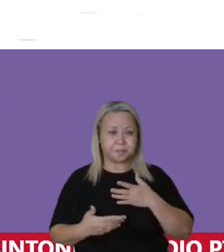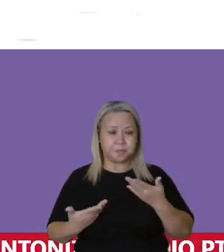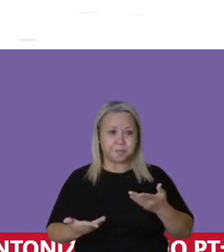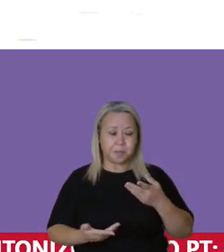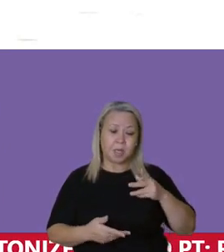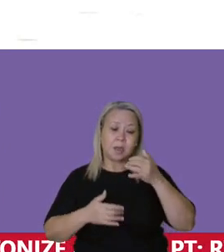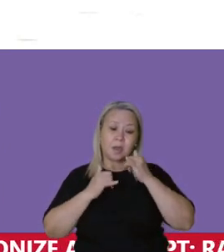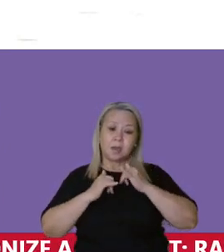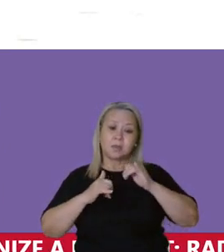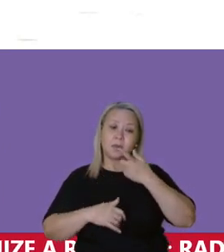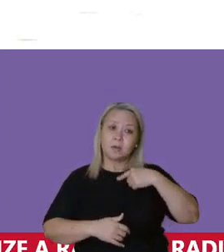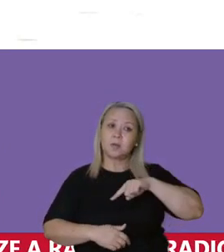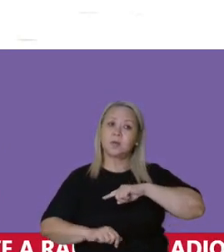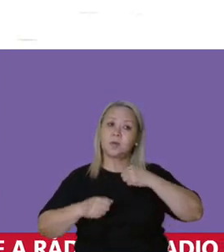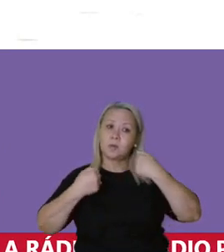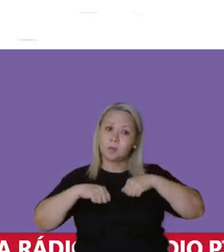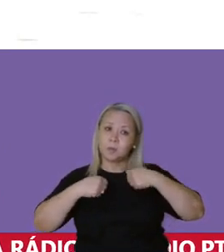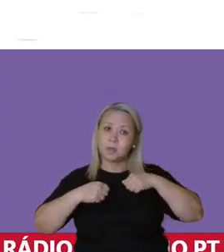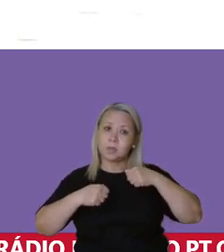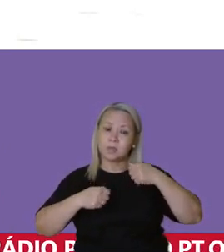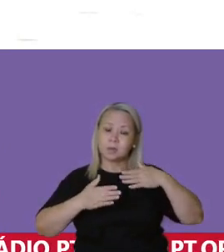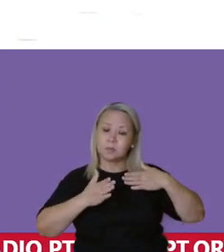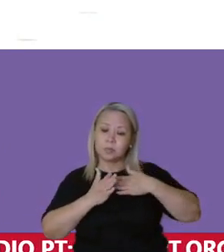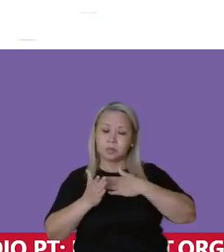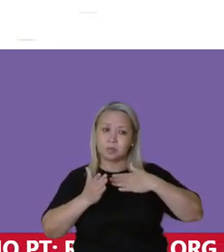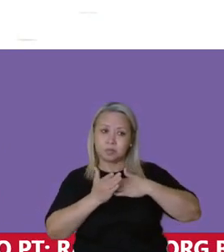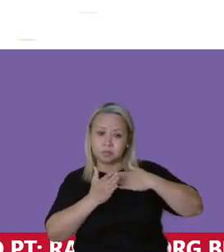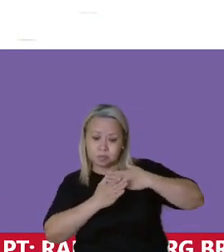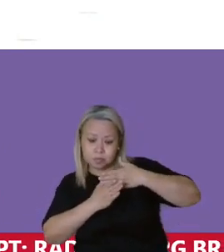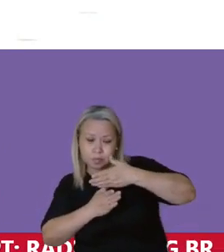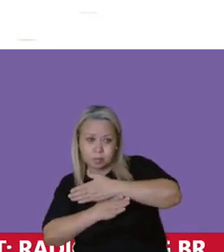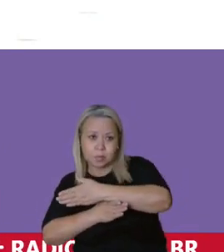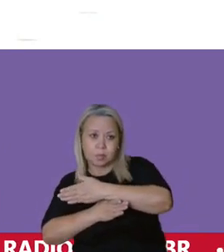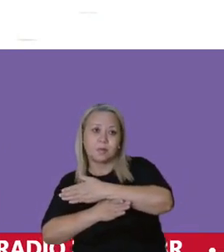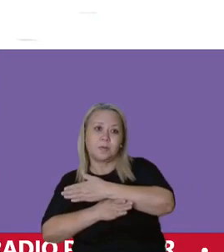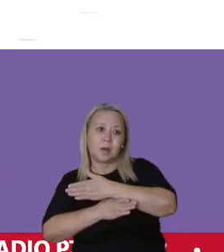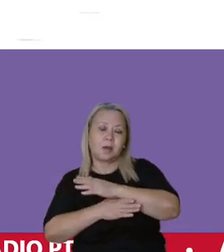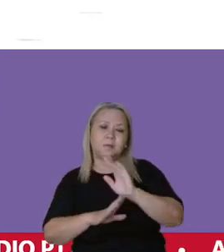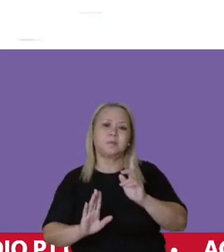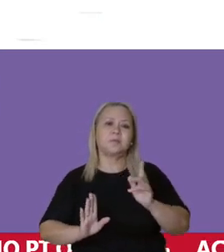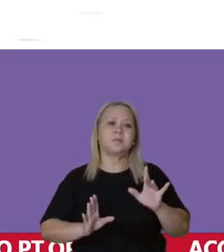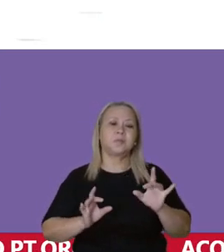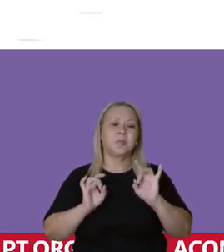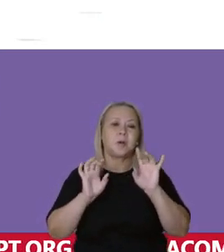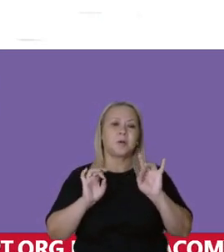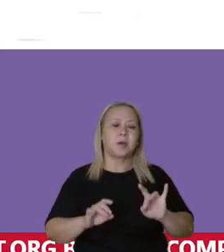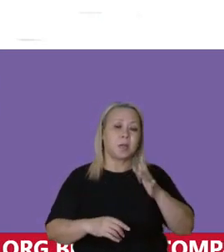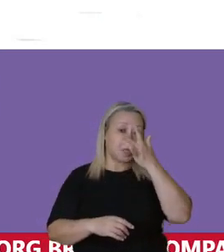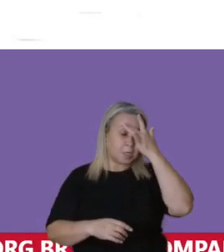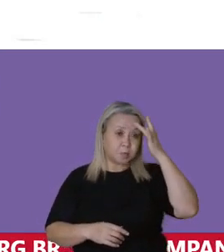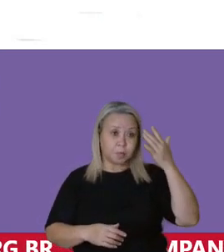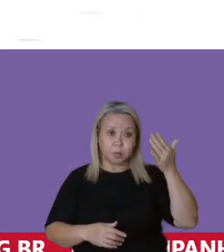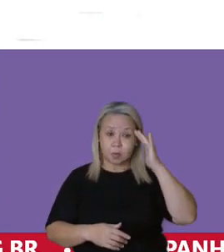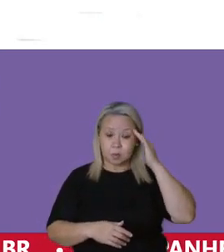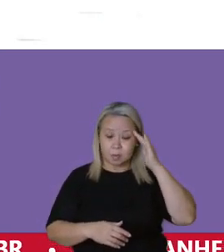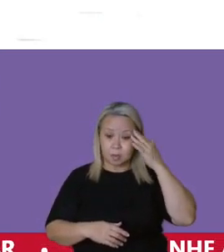nós precisamos furar as barreiras, não é uma questão apenas das pessoas entenderem que nós temos que estar ali, mas que criem